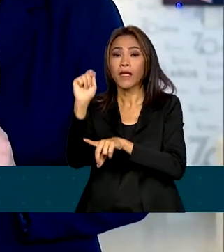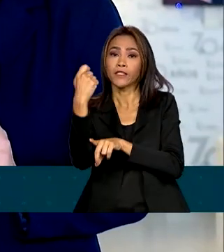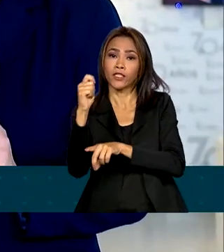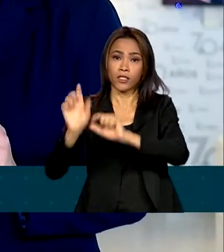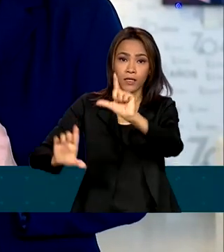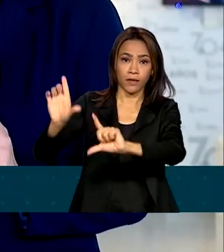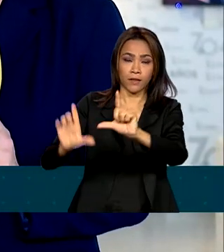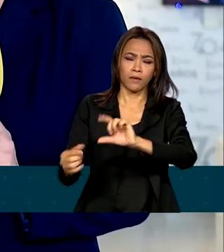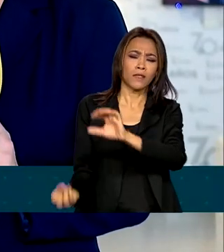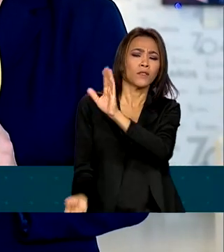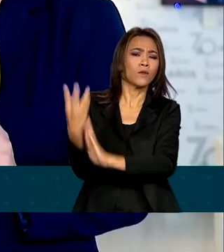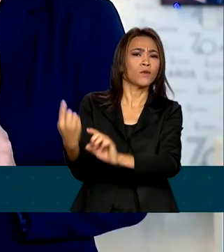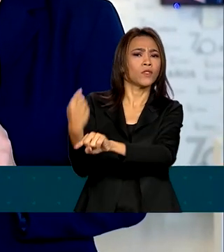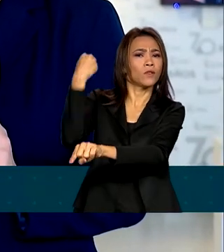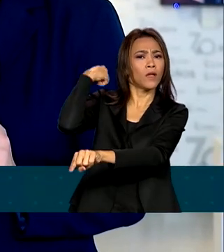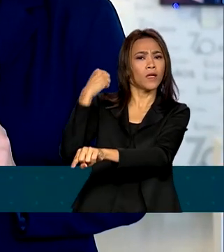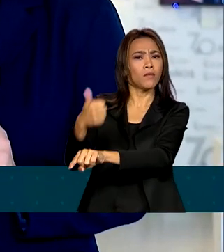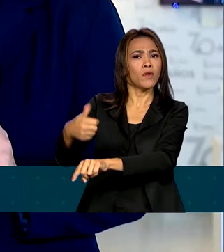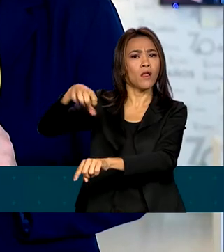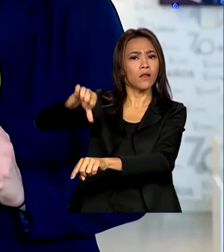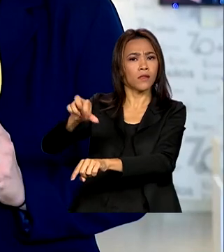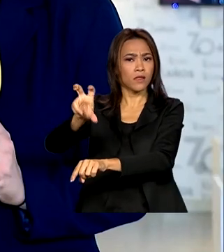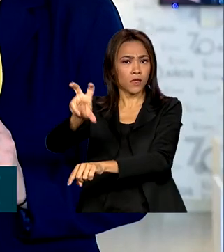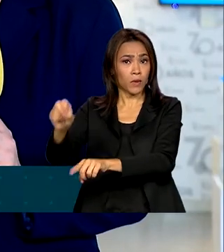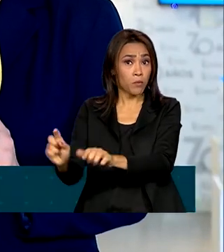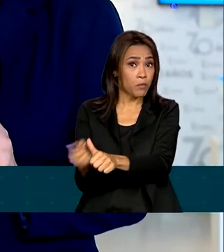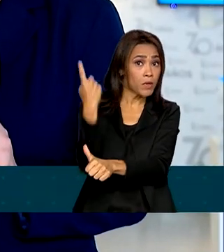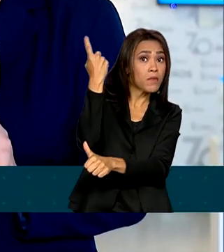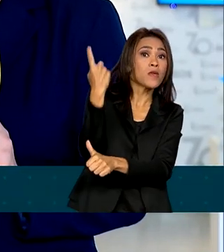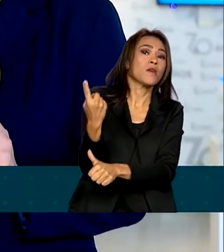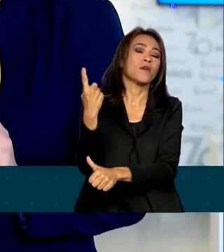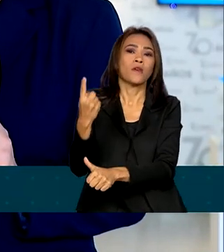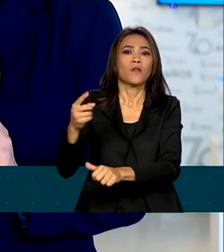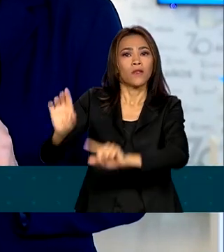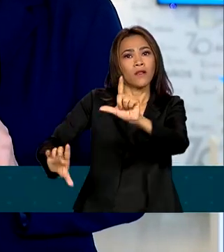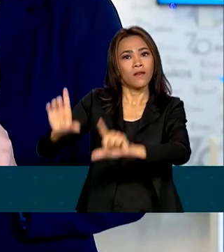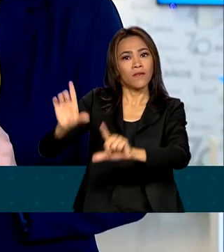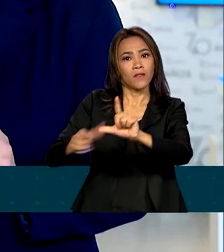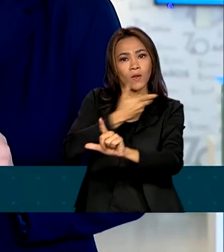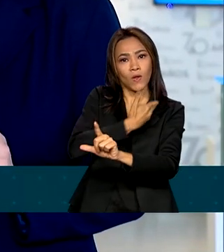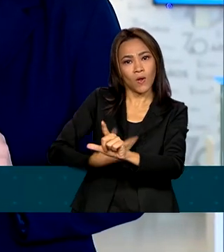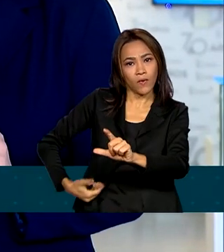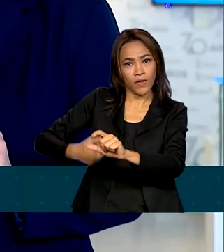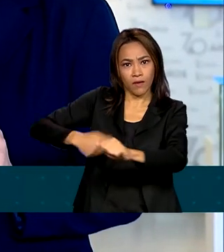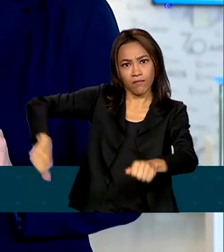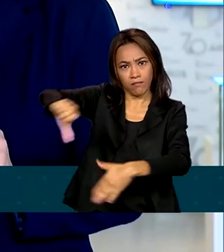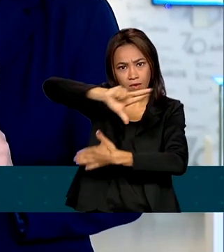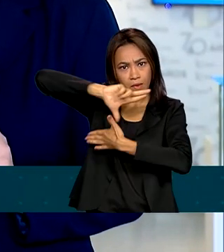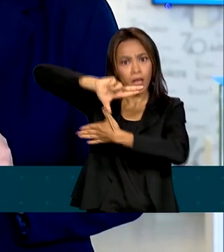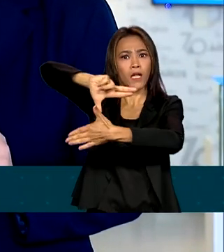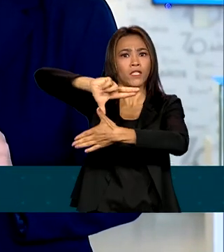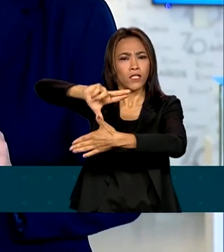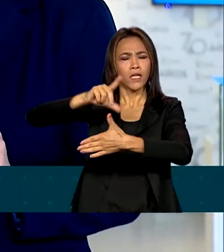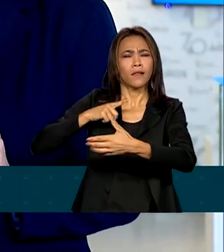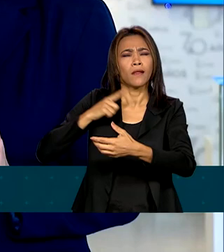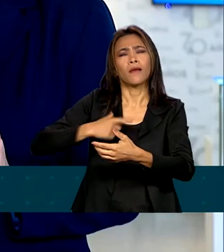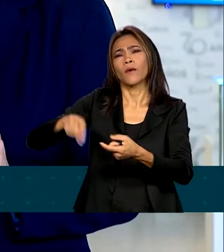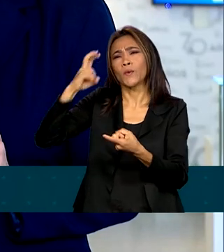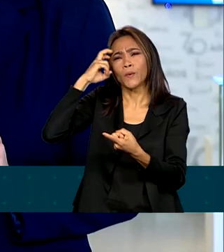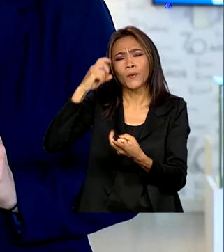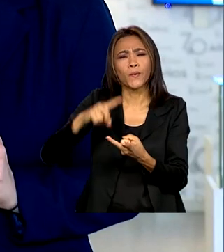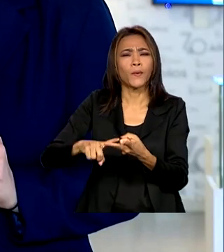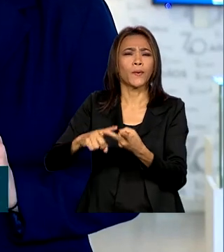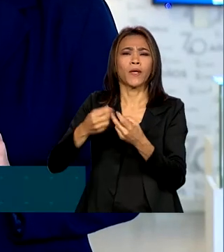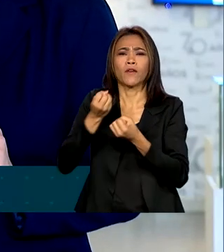Argentina nasceu na década de 50, foi o primeiro canal público da América Latina. A programação mistura cultura, informação